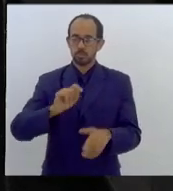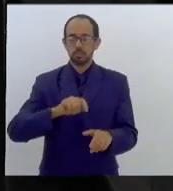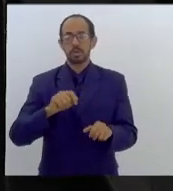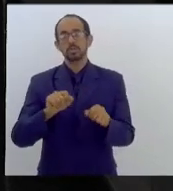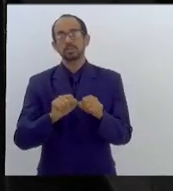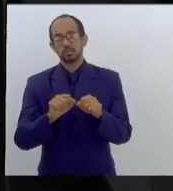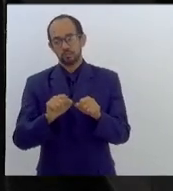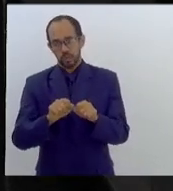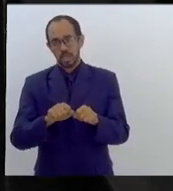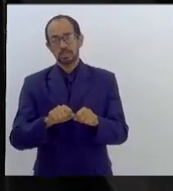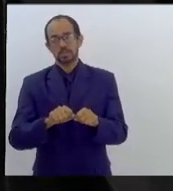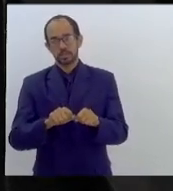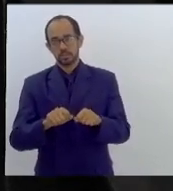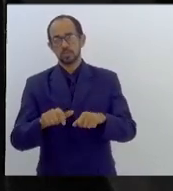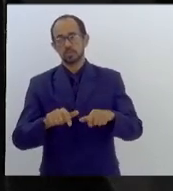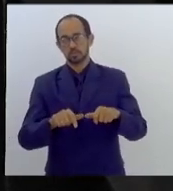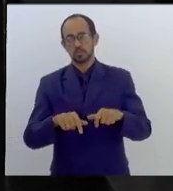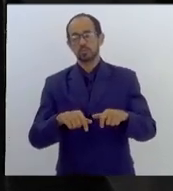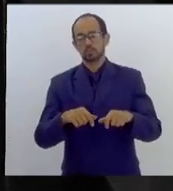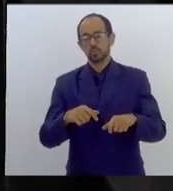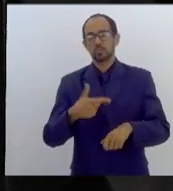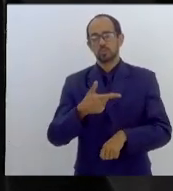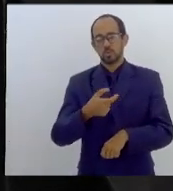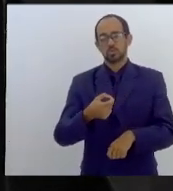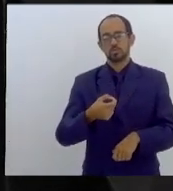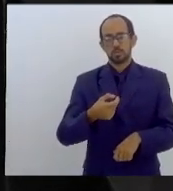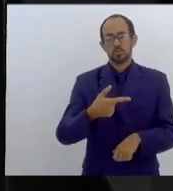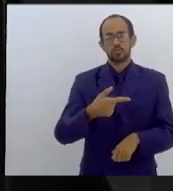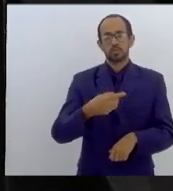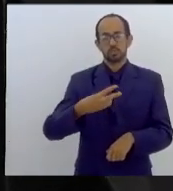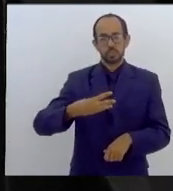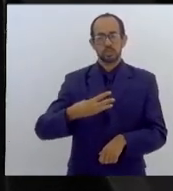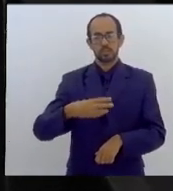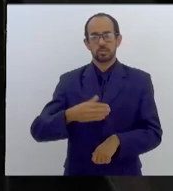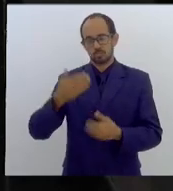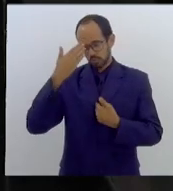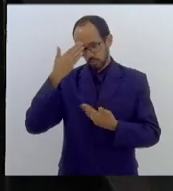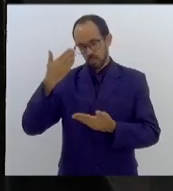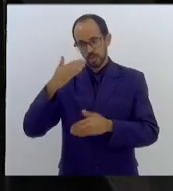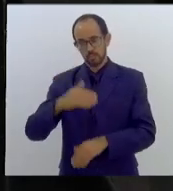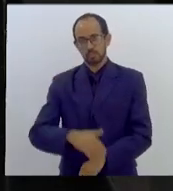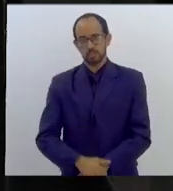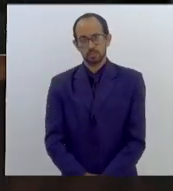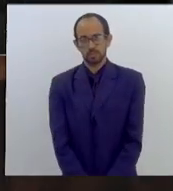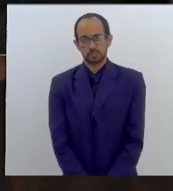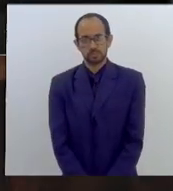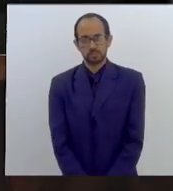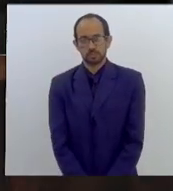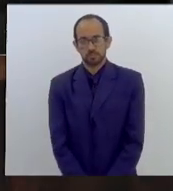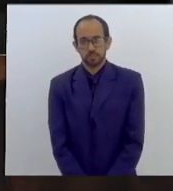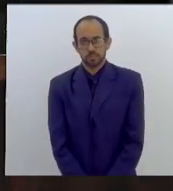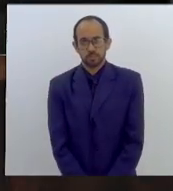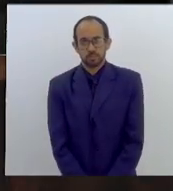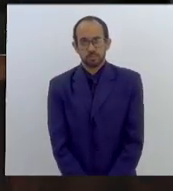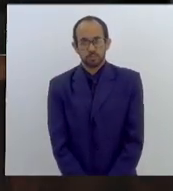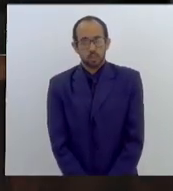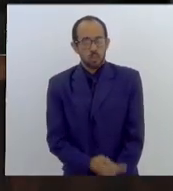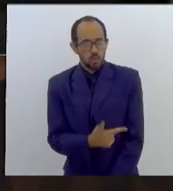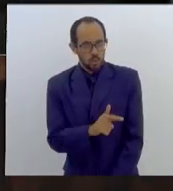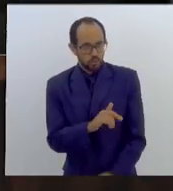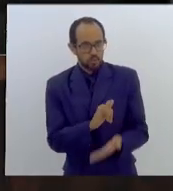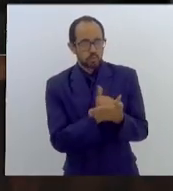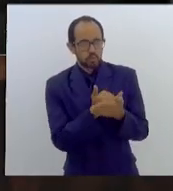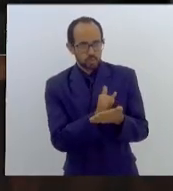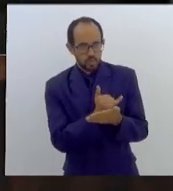seja honrado no exercício de 2023. Era isso, obrigado. Eu, próximo orador,